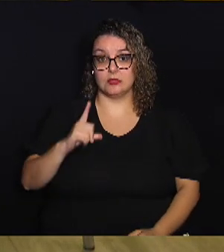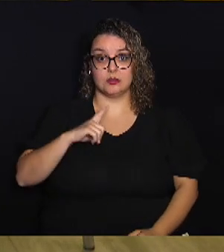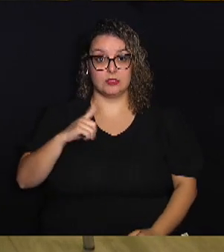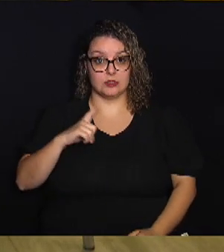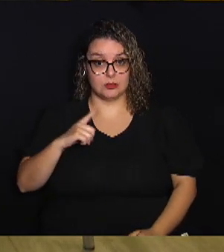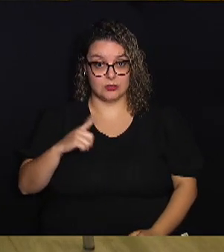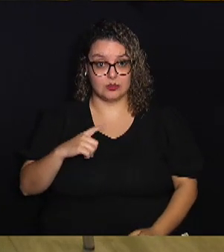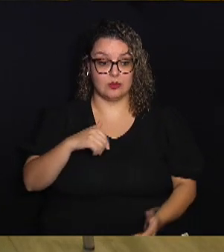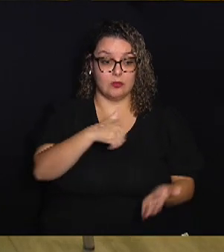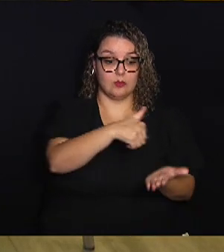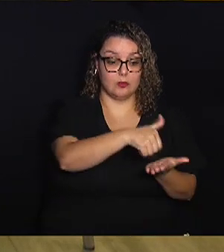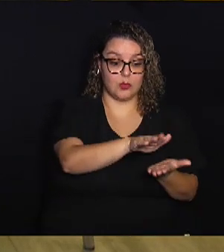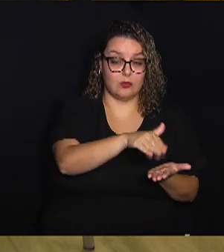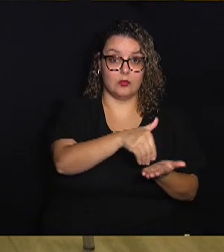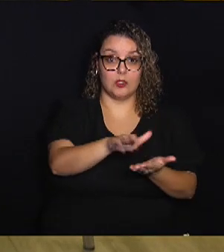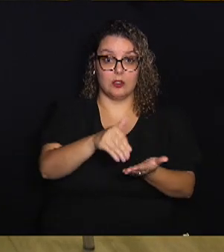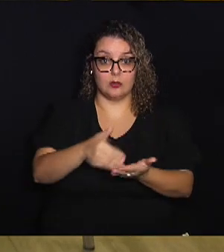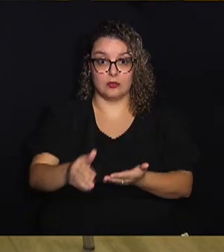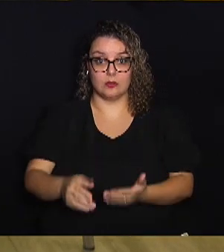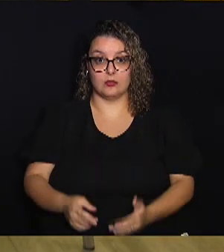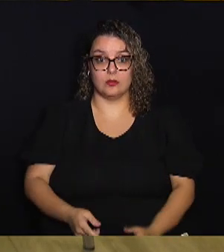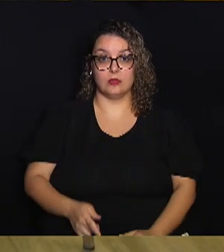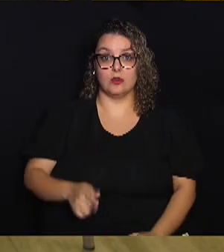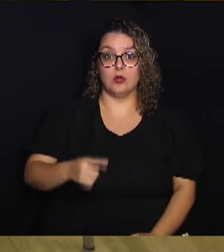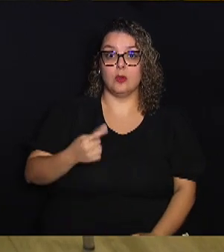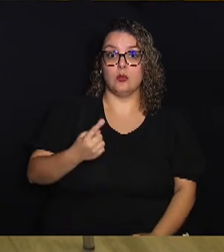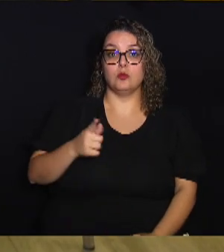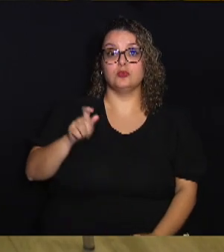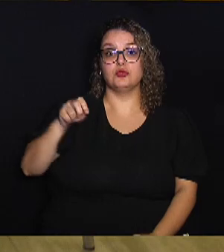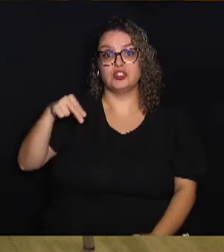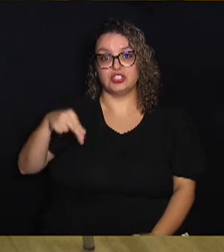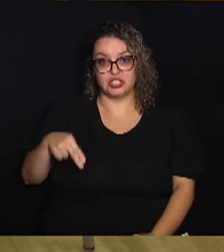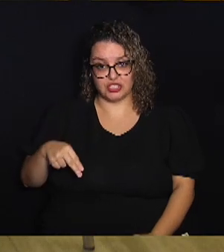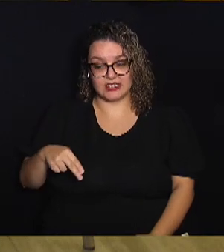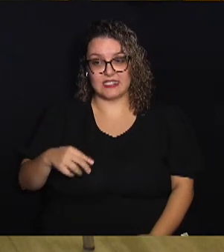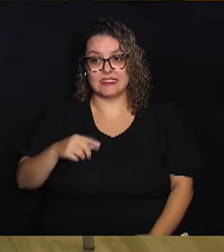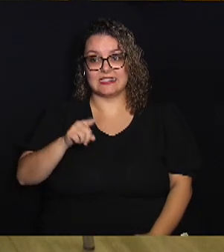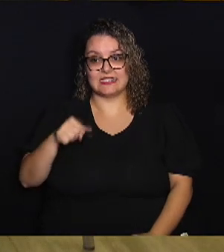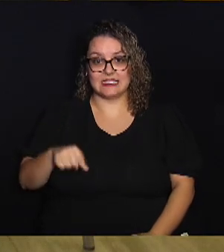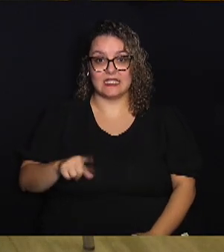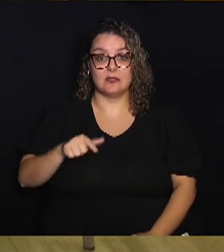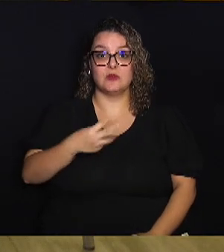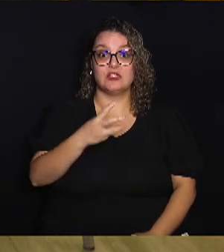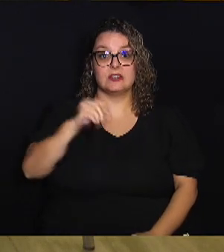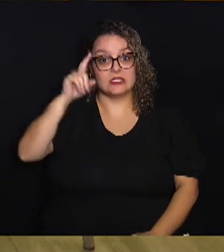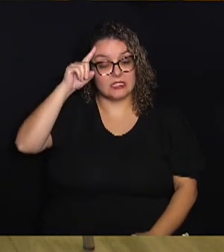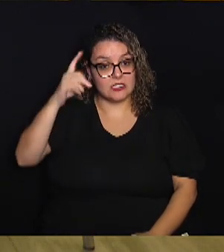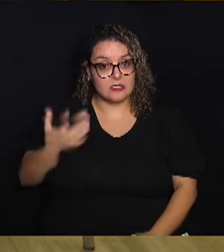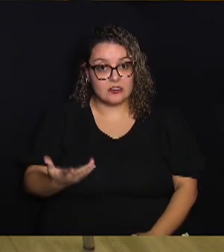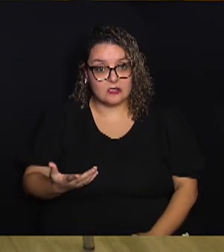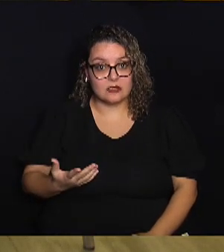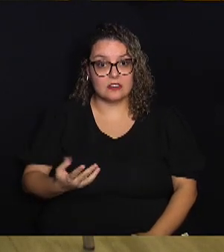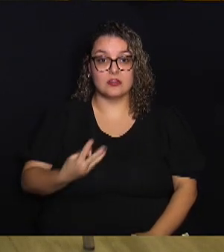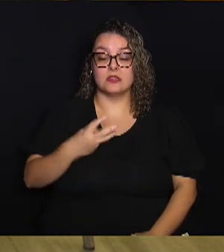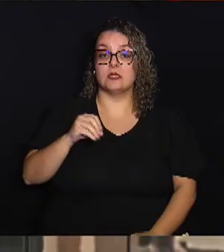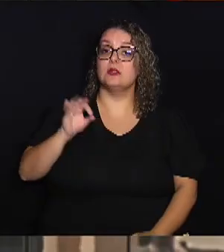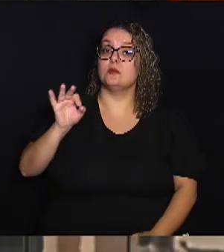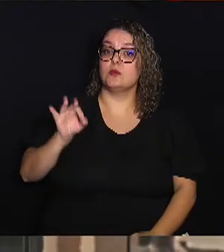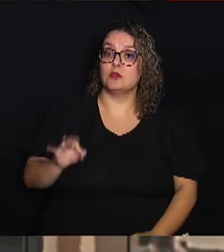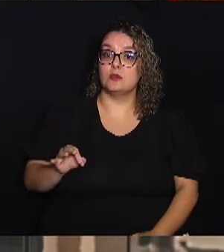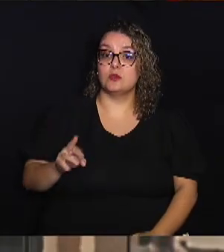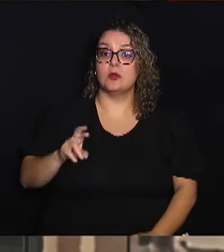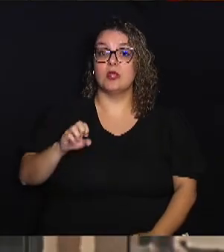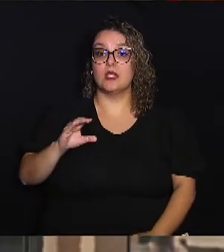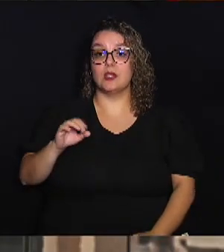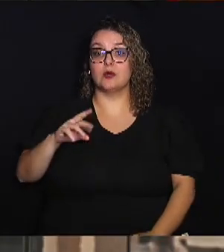que demitir um Gen Z após 30 dias do início de trabalho. 30% dos